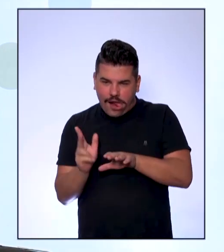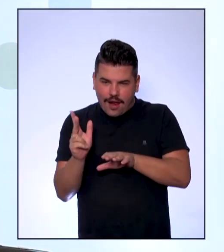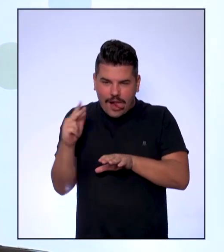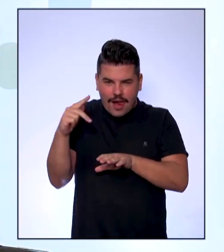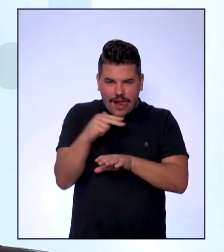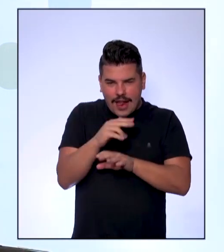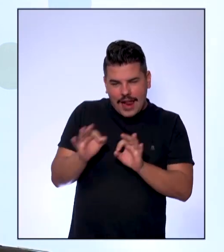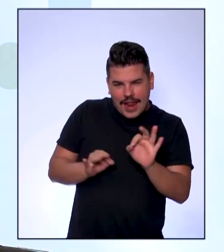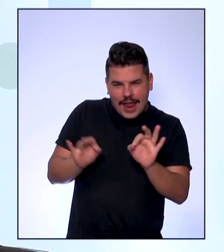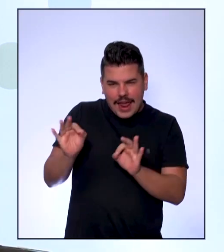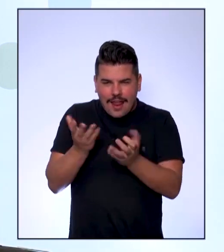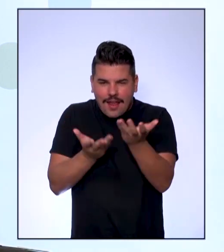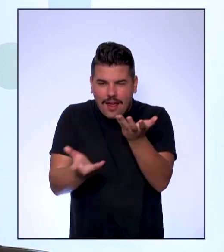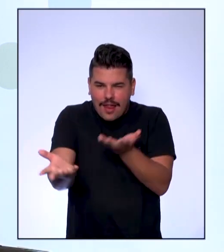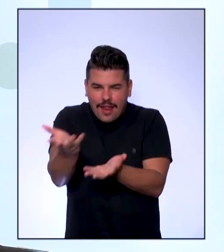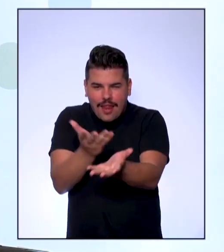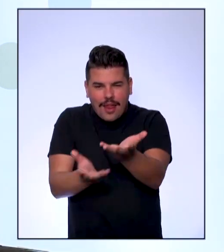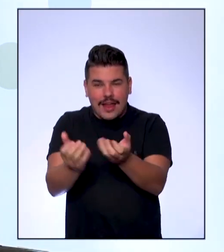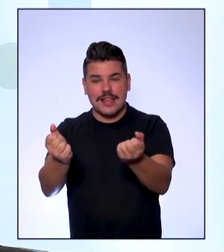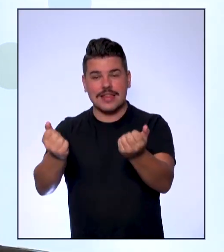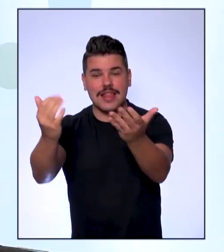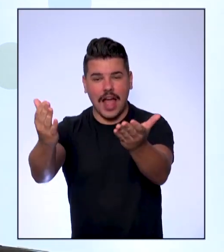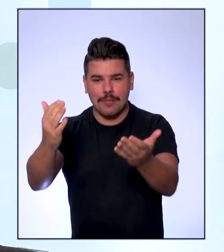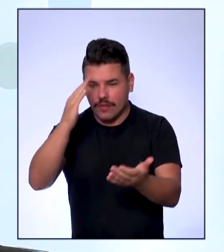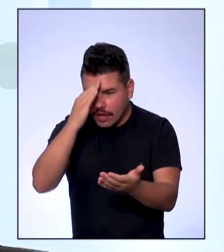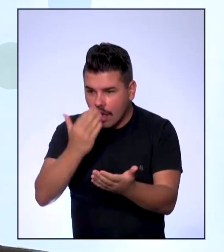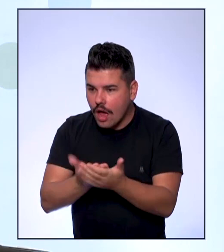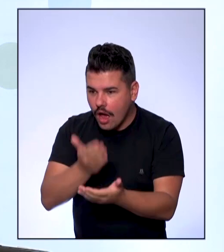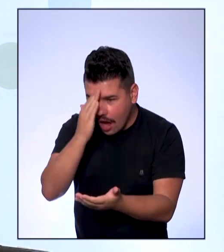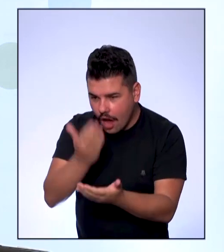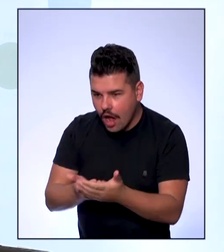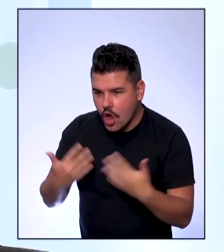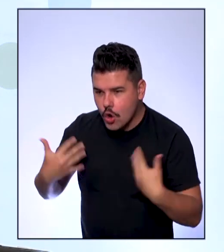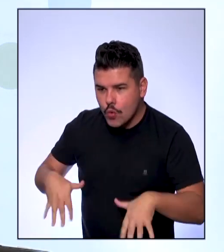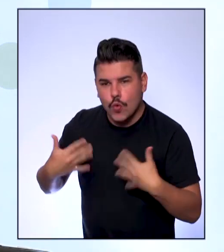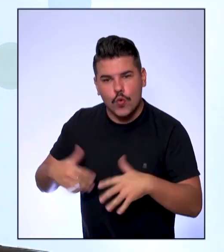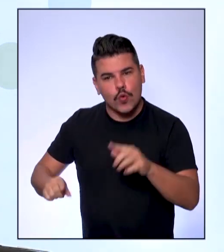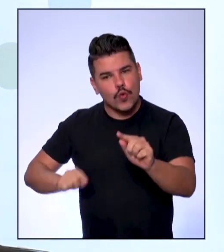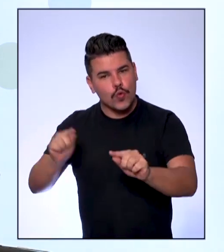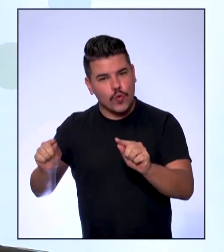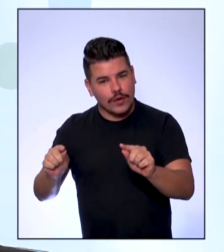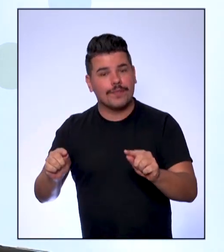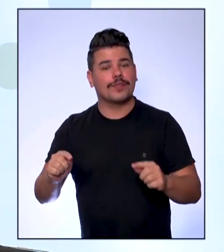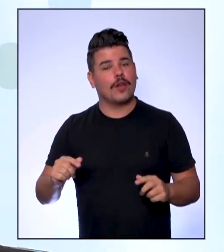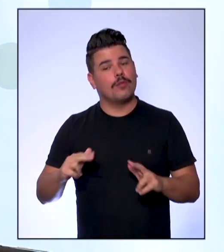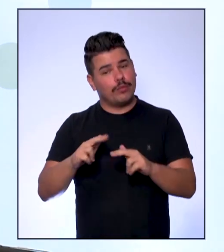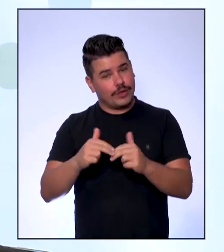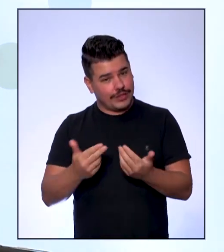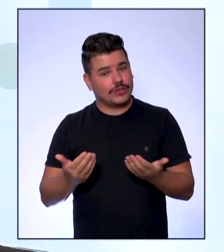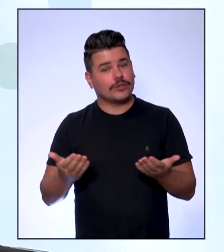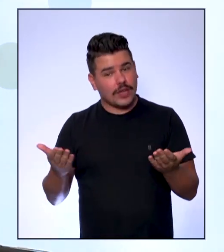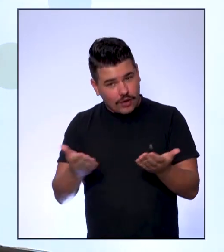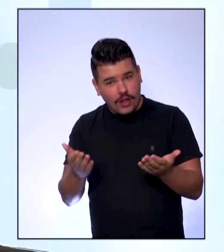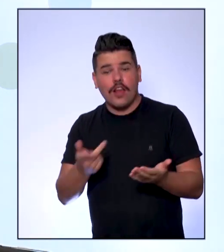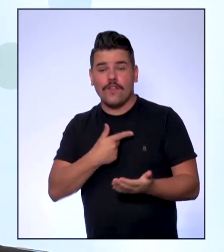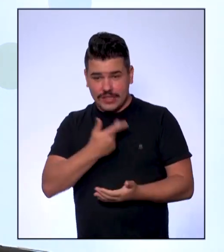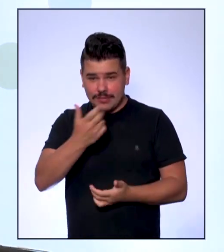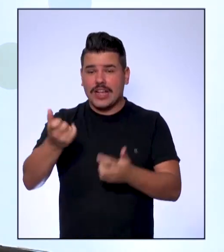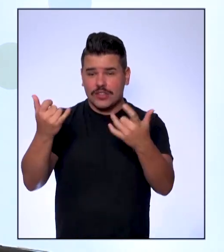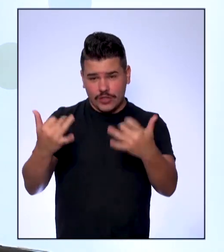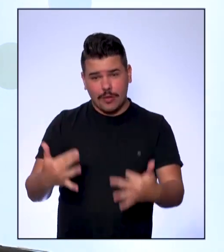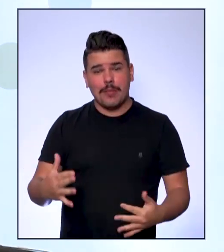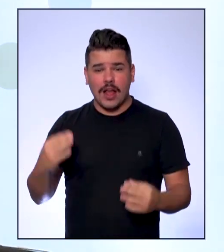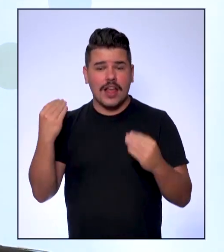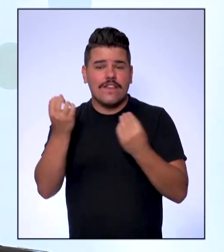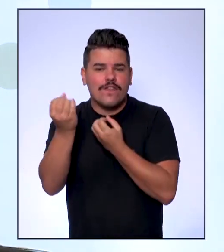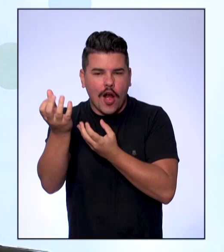fazerem vocês acreditarem. Né? Ou recortes até de notícias. Então, lá está dizendo... a gente vai até trazer uma notícia aqui, justamente esse caso,